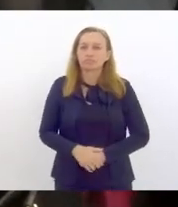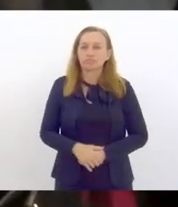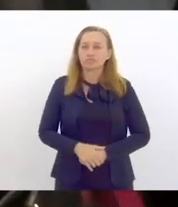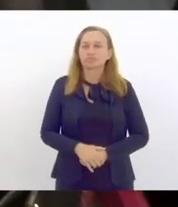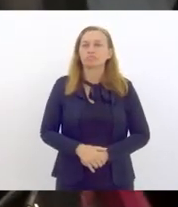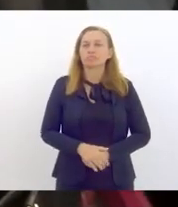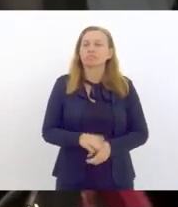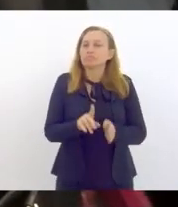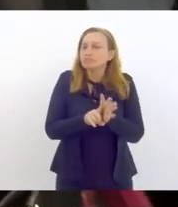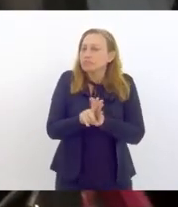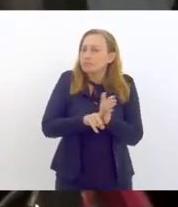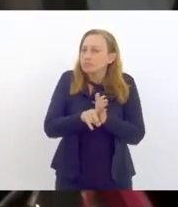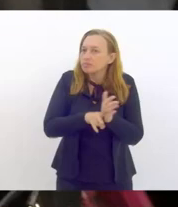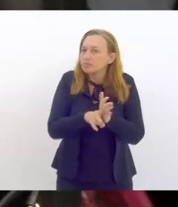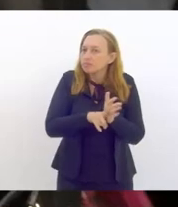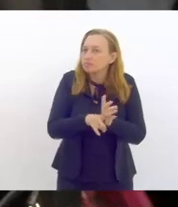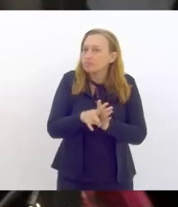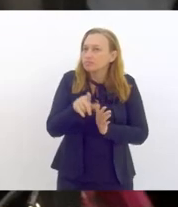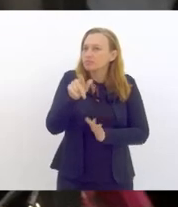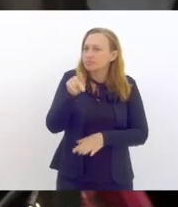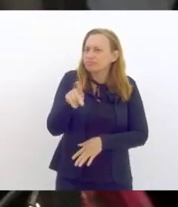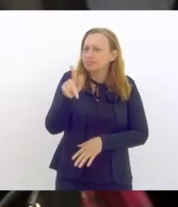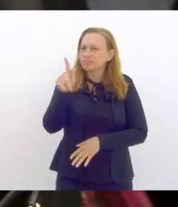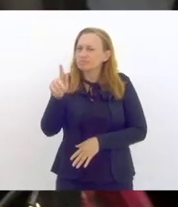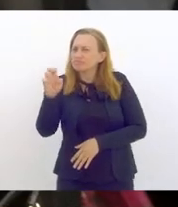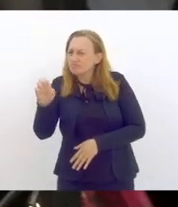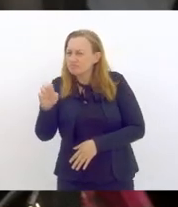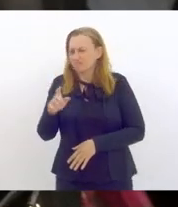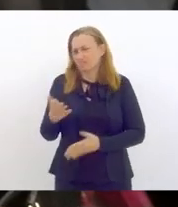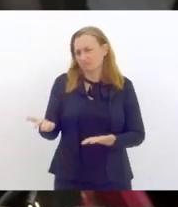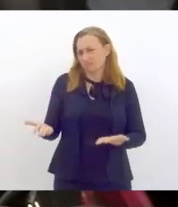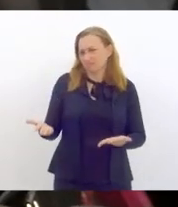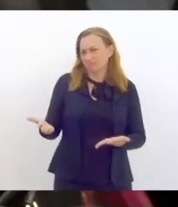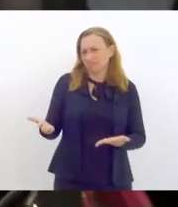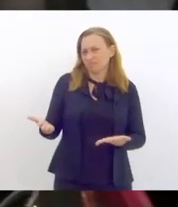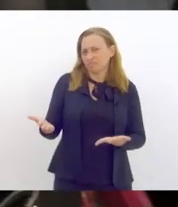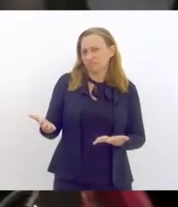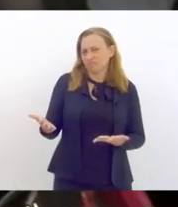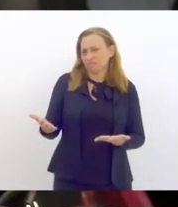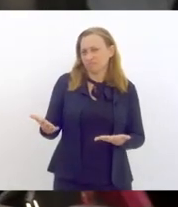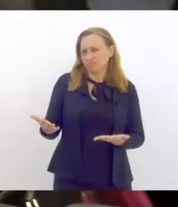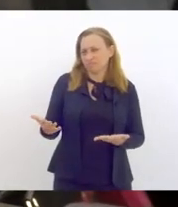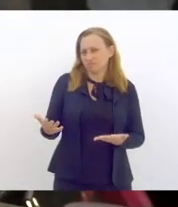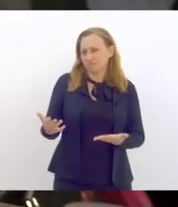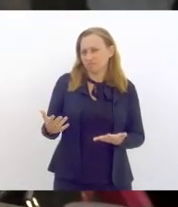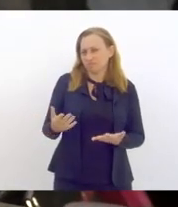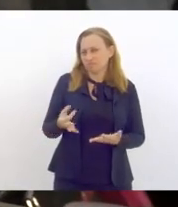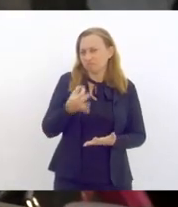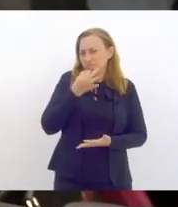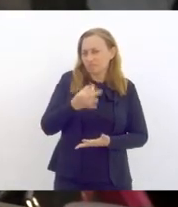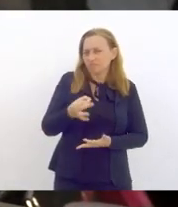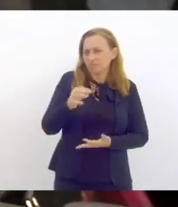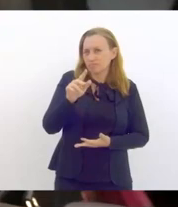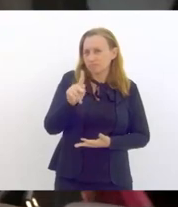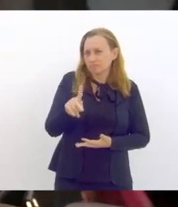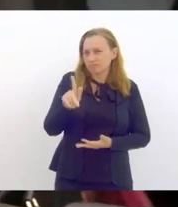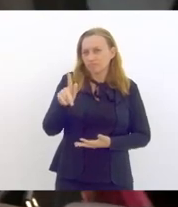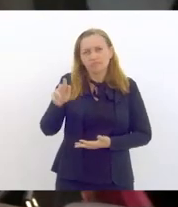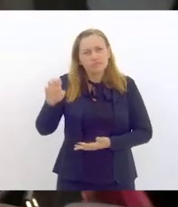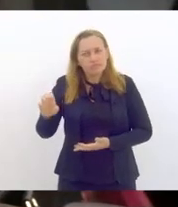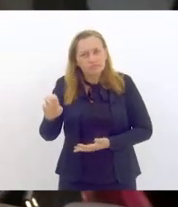consultam a pge e parecer da pge é exatamente